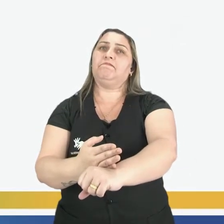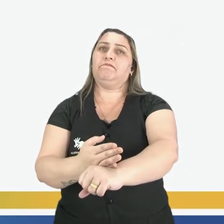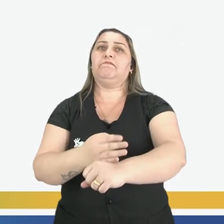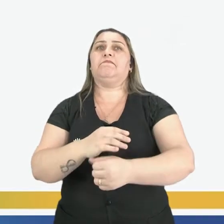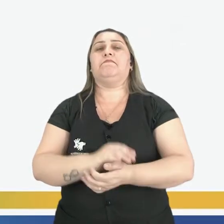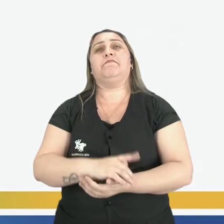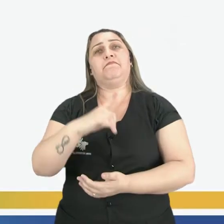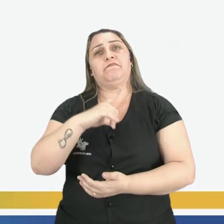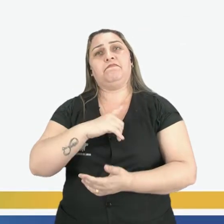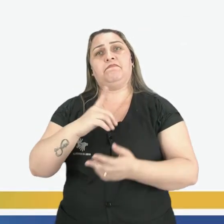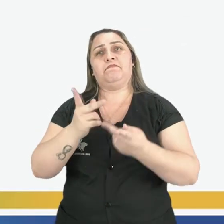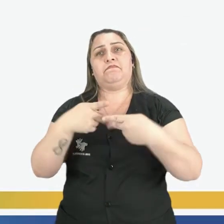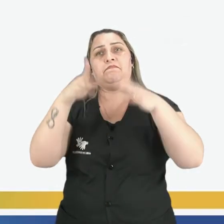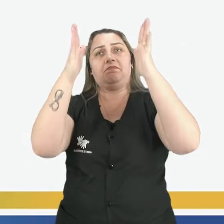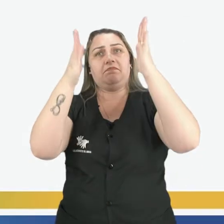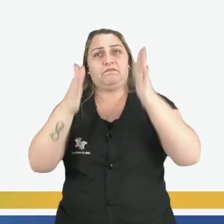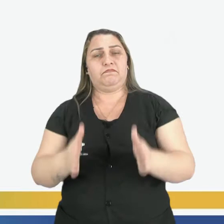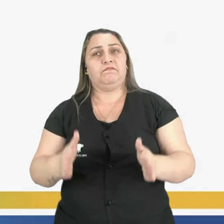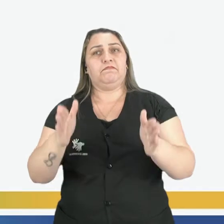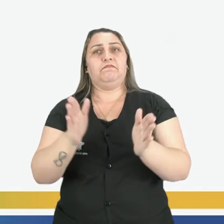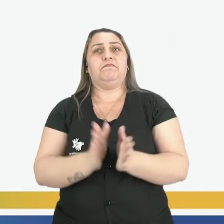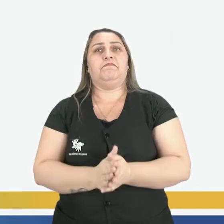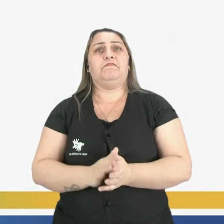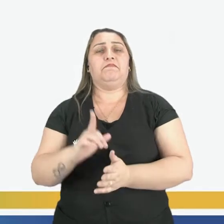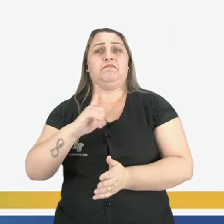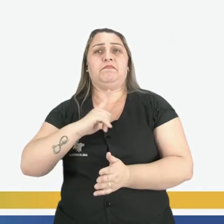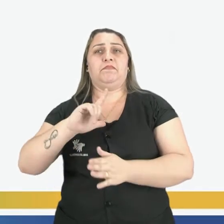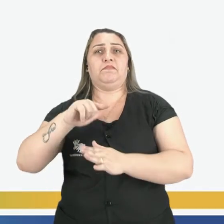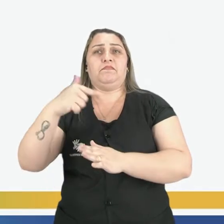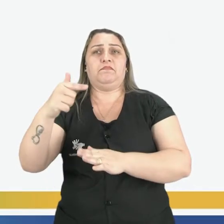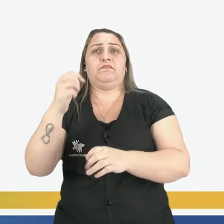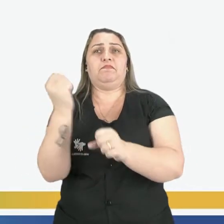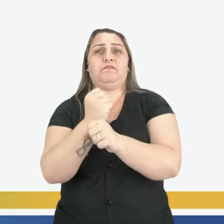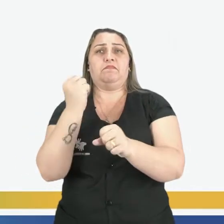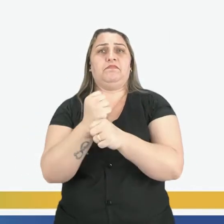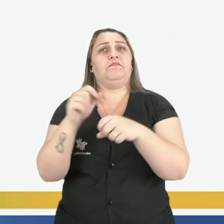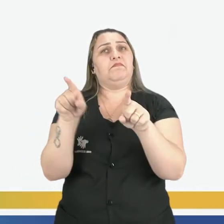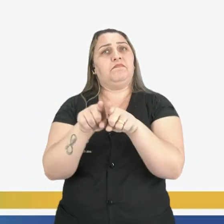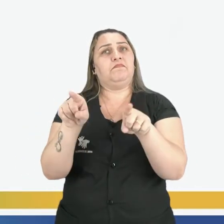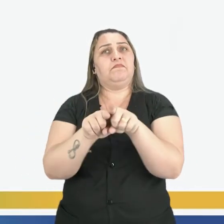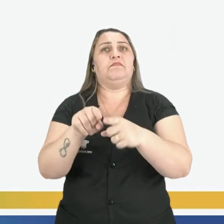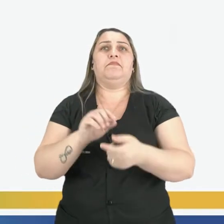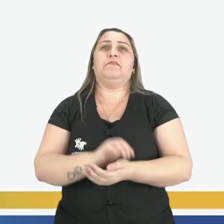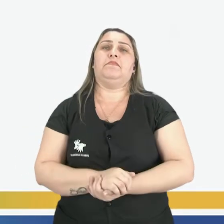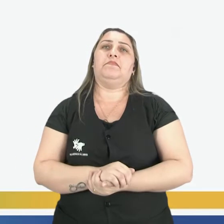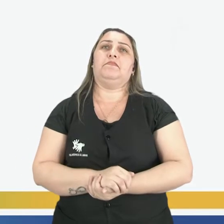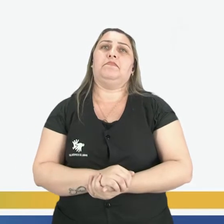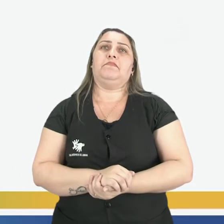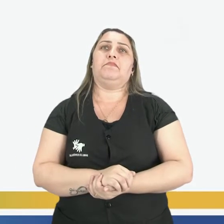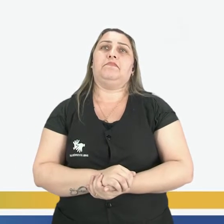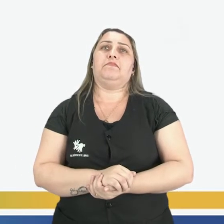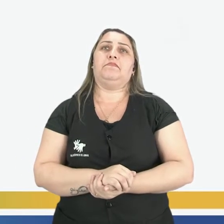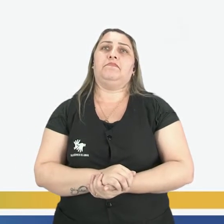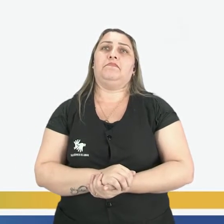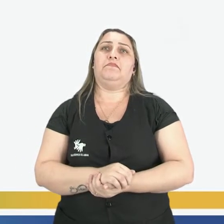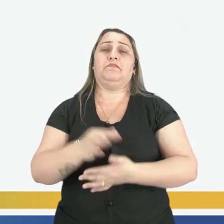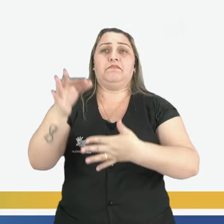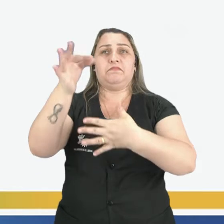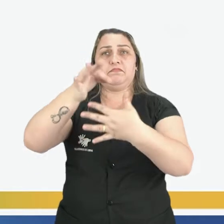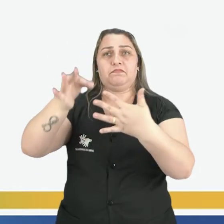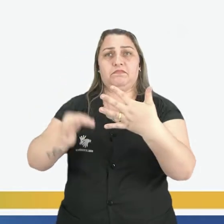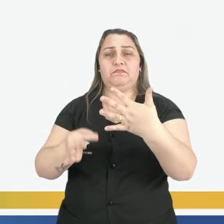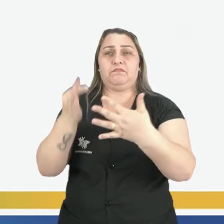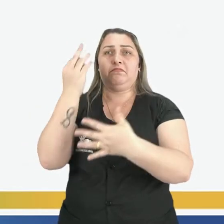né? Onde tem o palácio e tem outras construções aí. Então, esses elementos